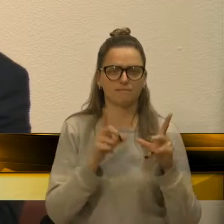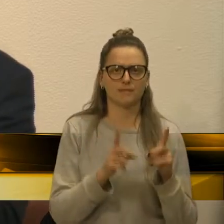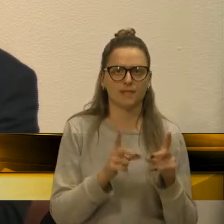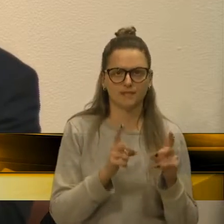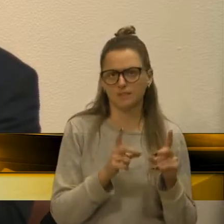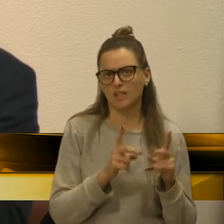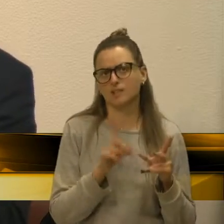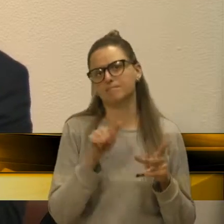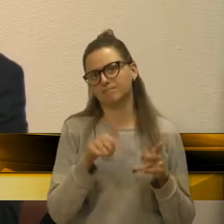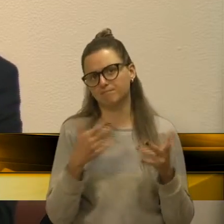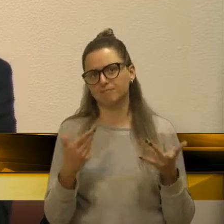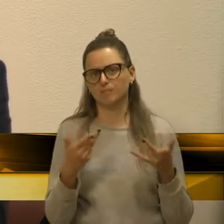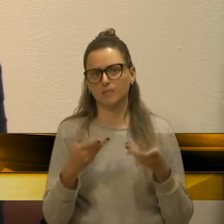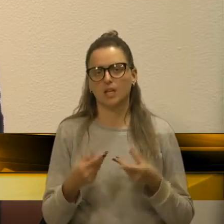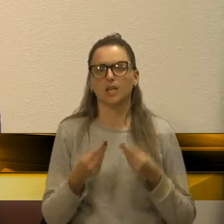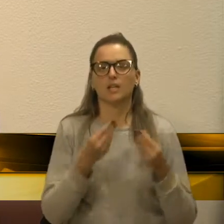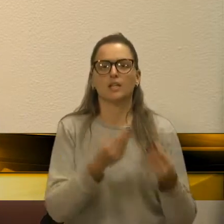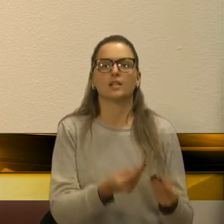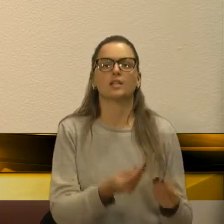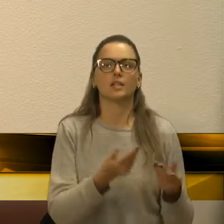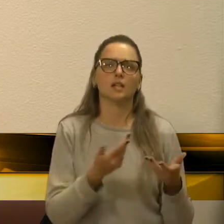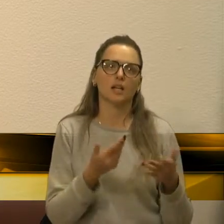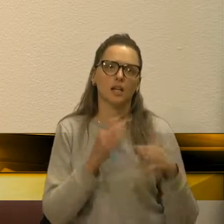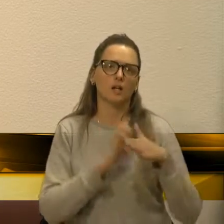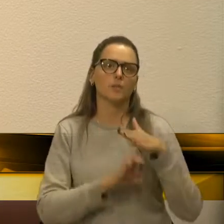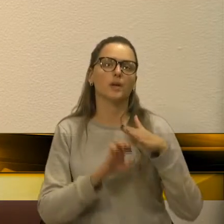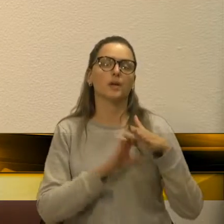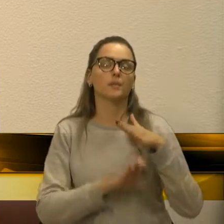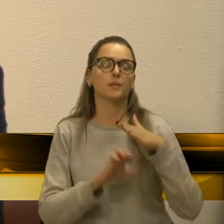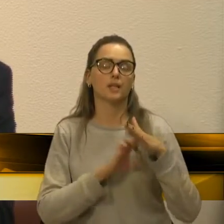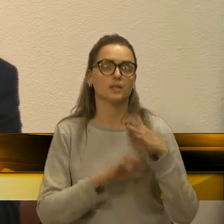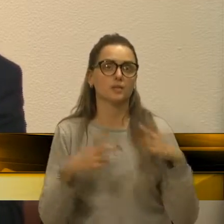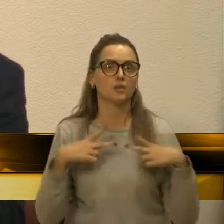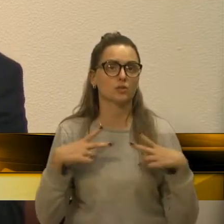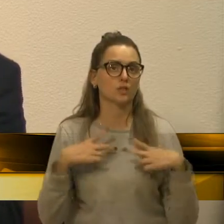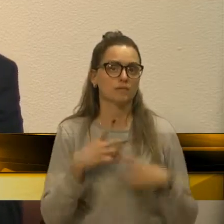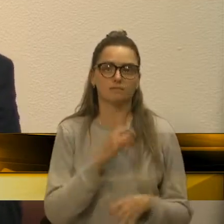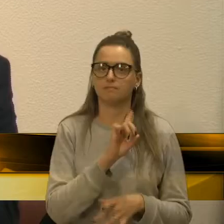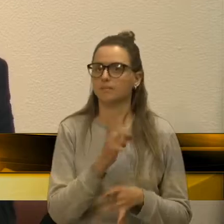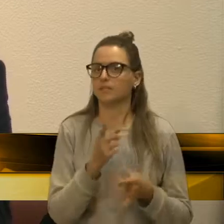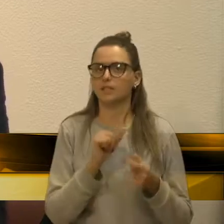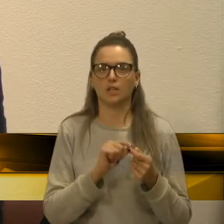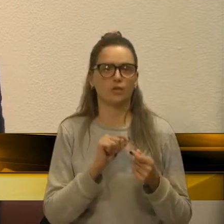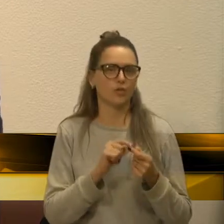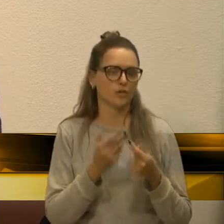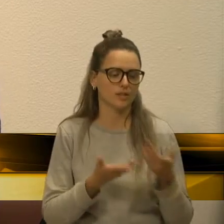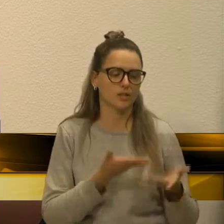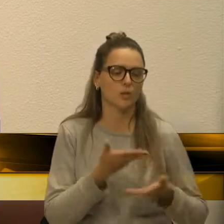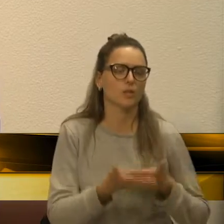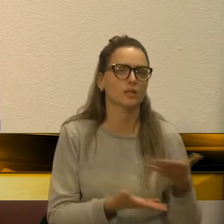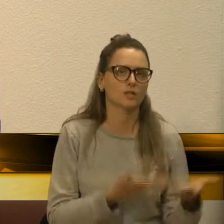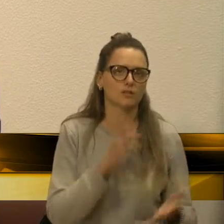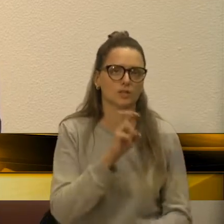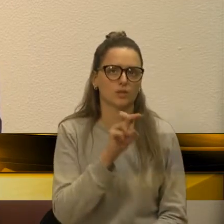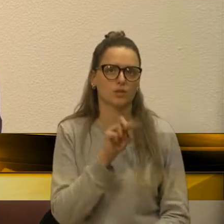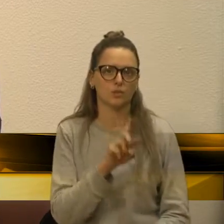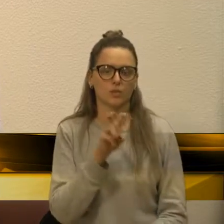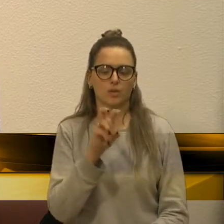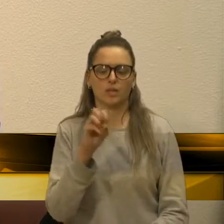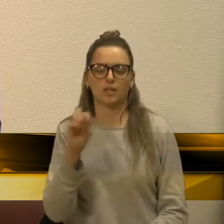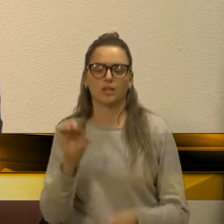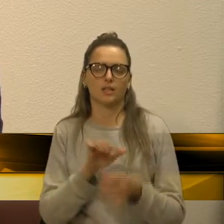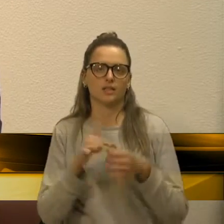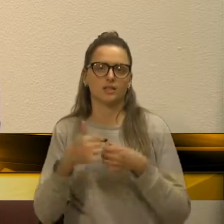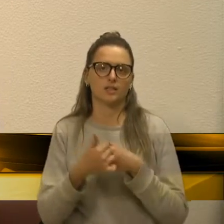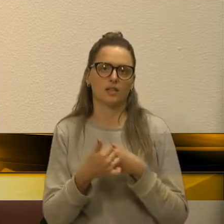é entregar para empresas da iniciativa privada que não vão fazer esse atendimento de 5.500 municípios. Não vão